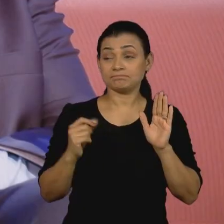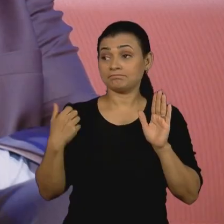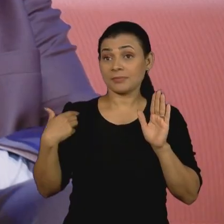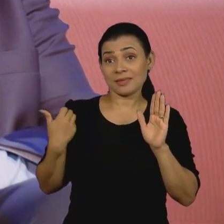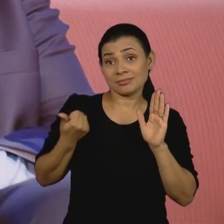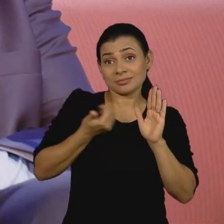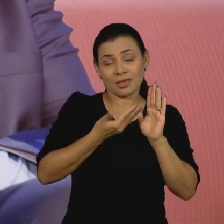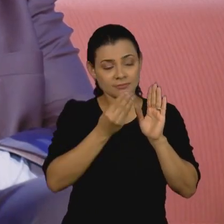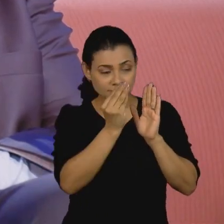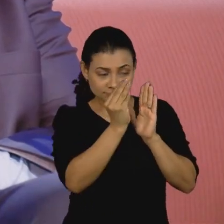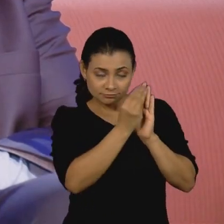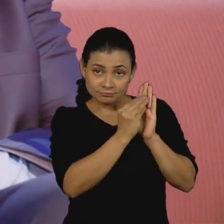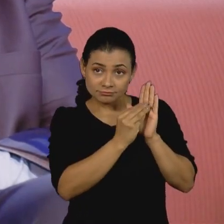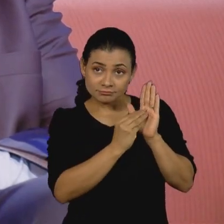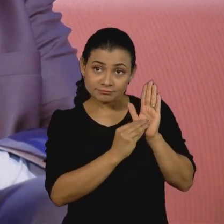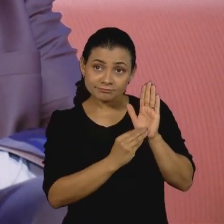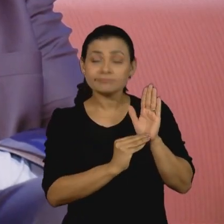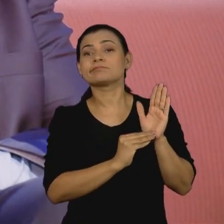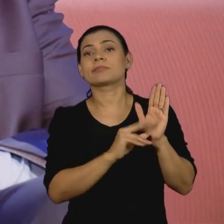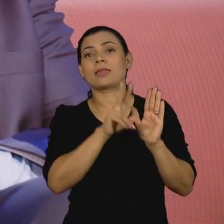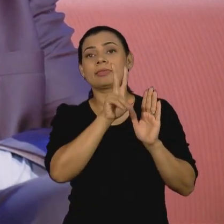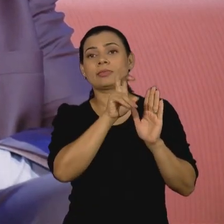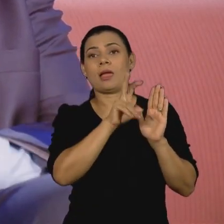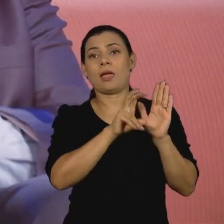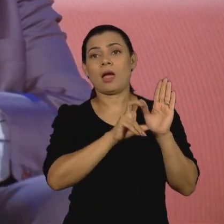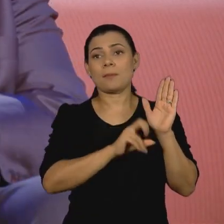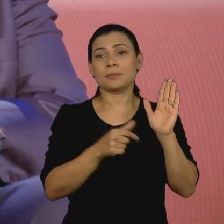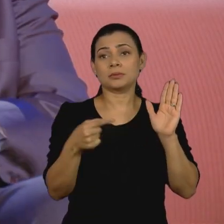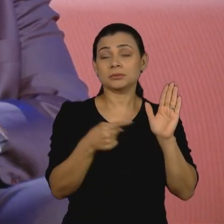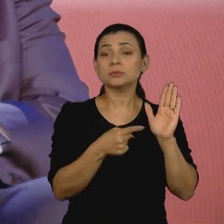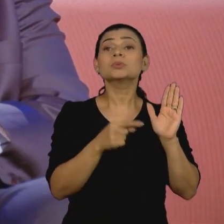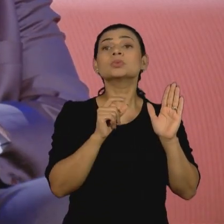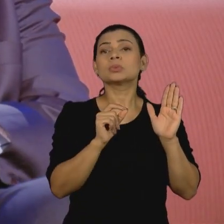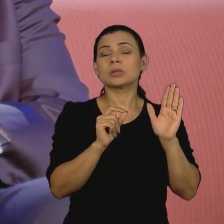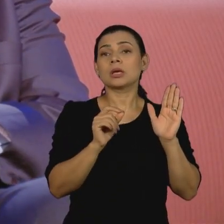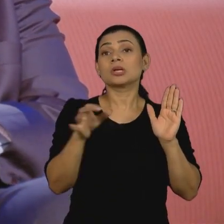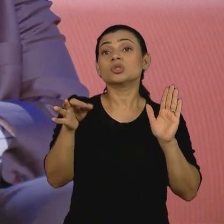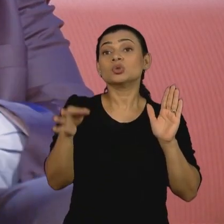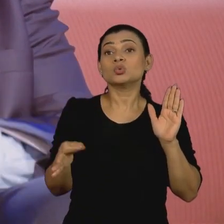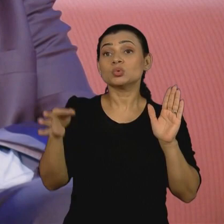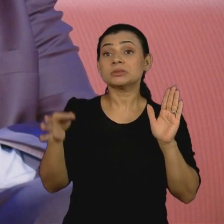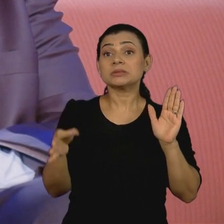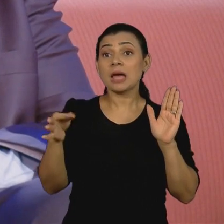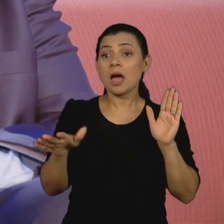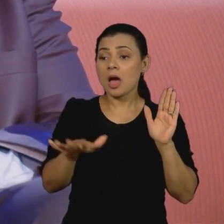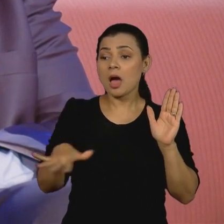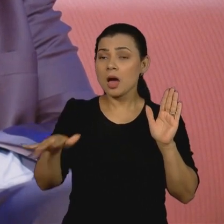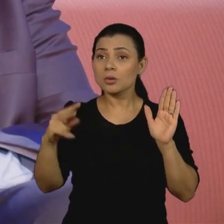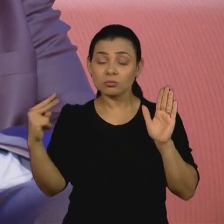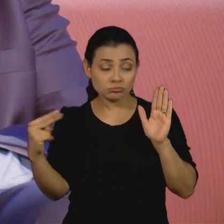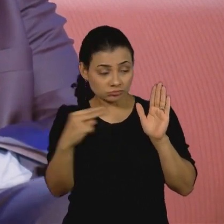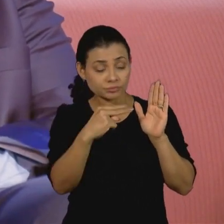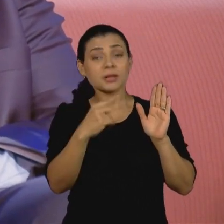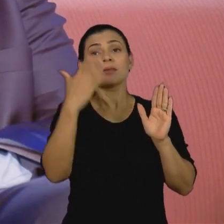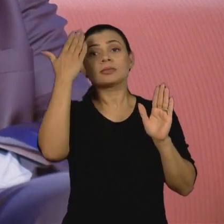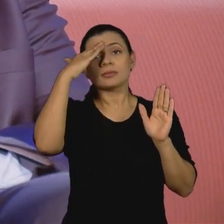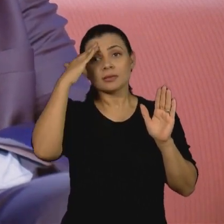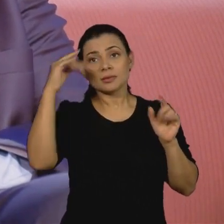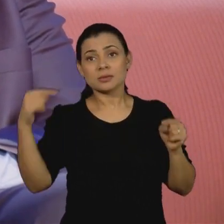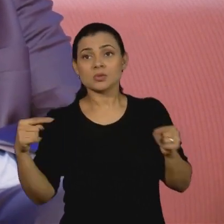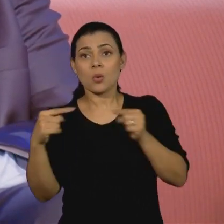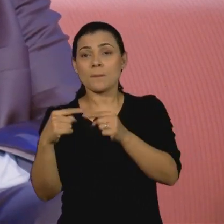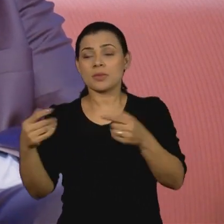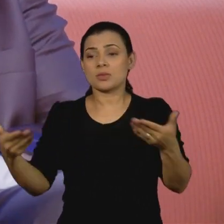em aberto alguns dos temas, confiando que o judiciário fizesse a interpretação para aquele momento,